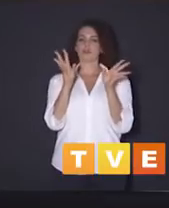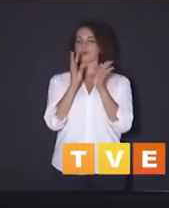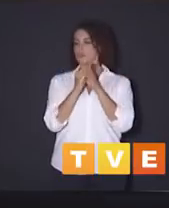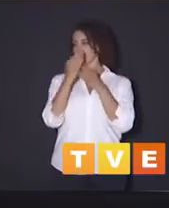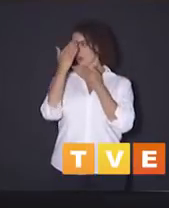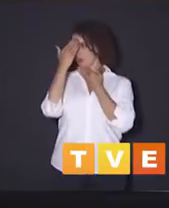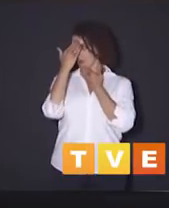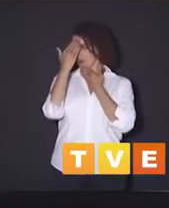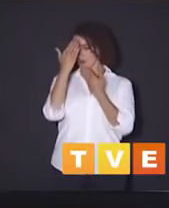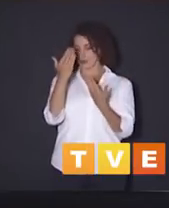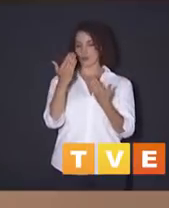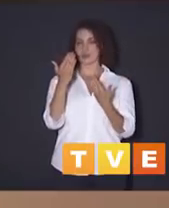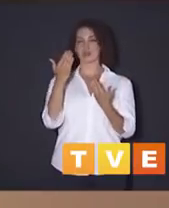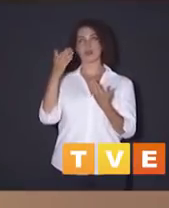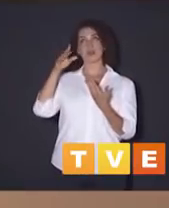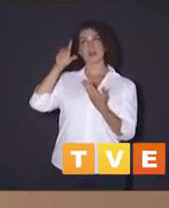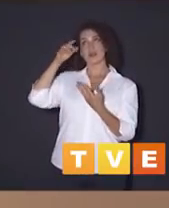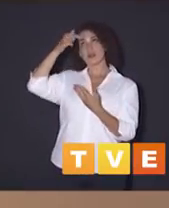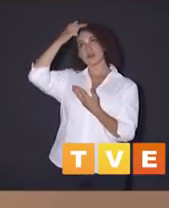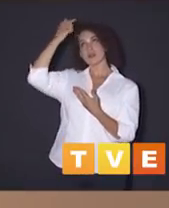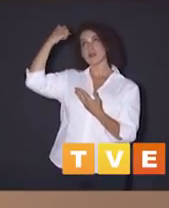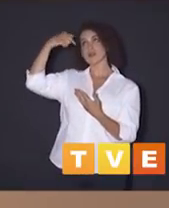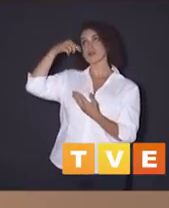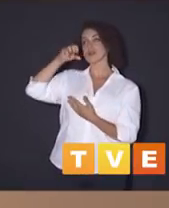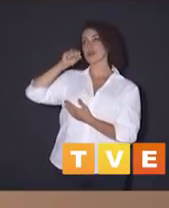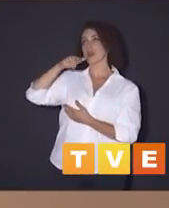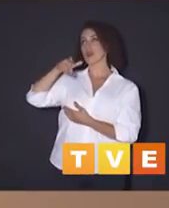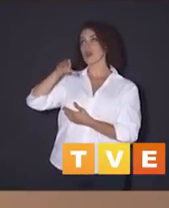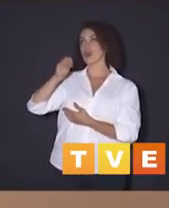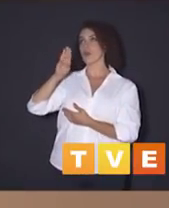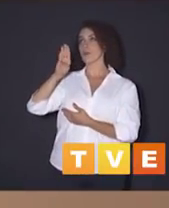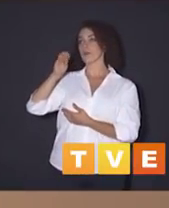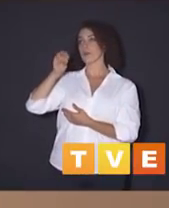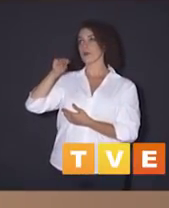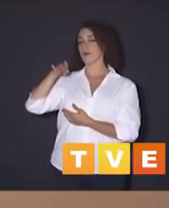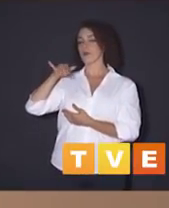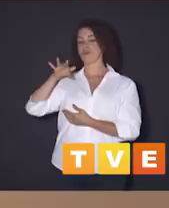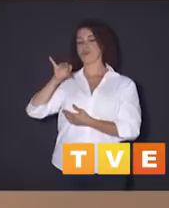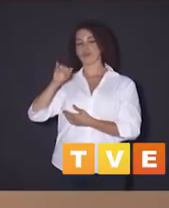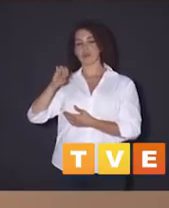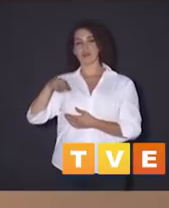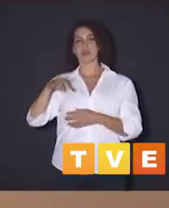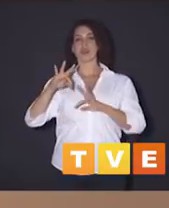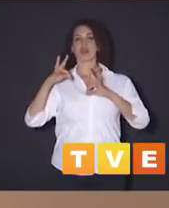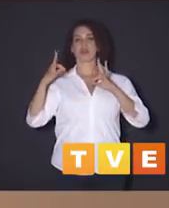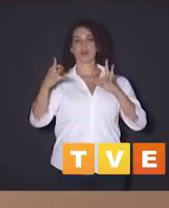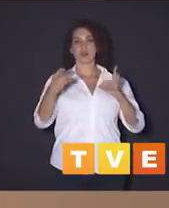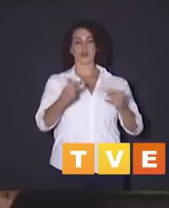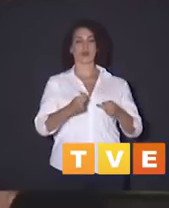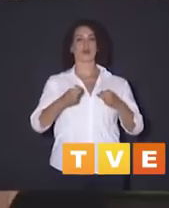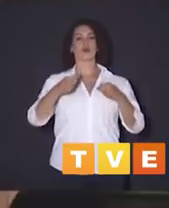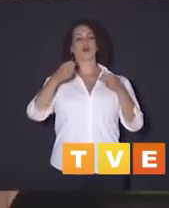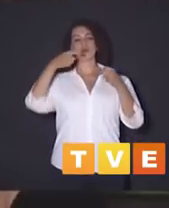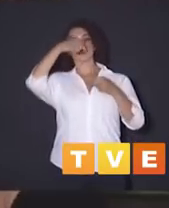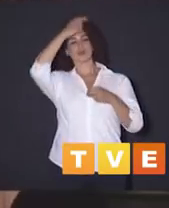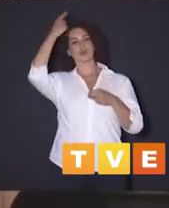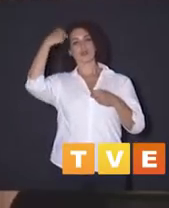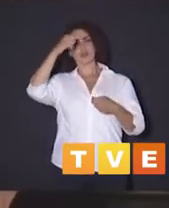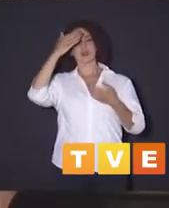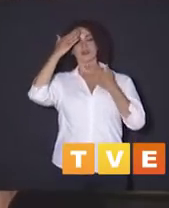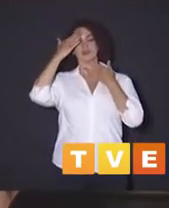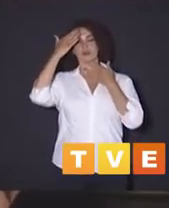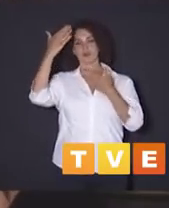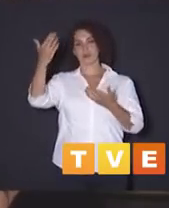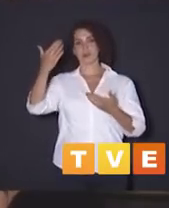né é o senhor do bonfim a todos os orixás ea vocês todos essa oportunidade obrigado maravilha